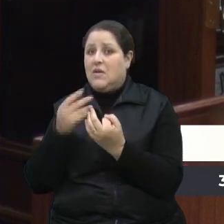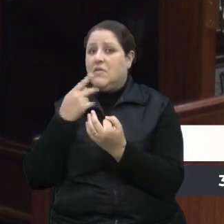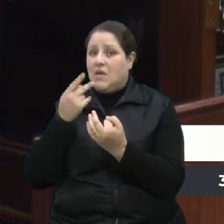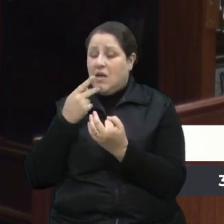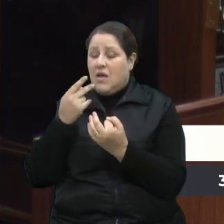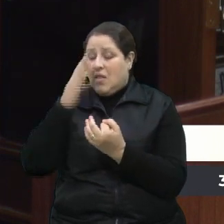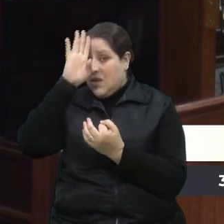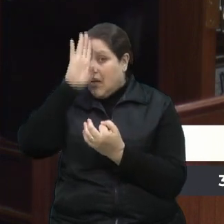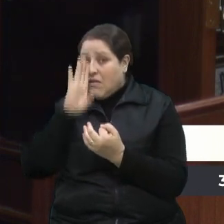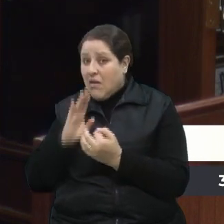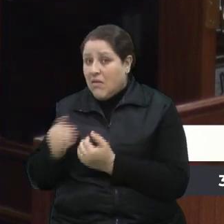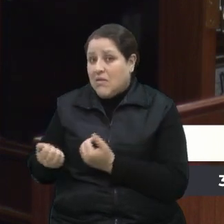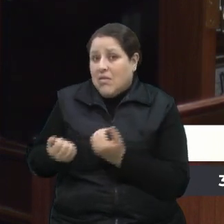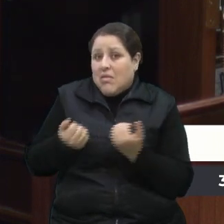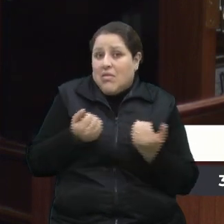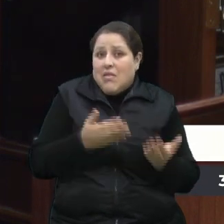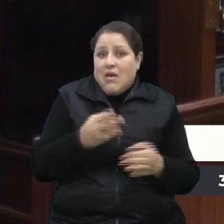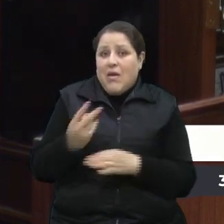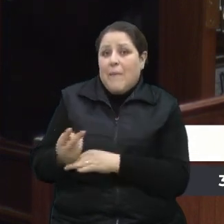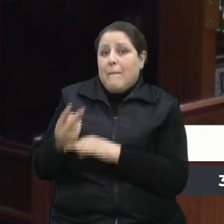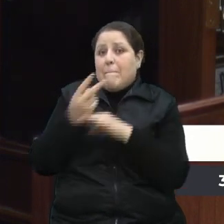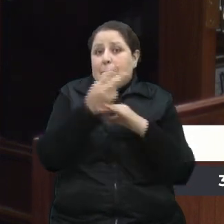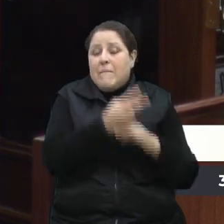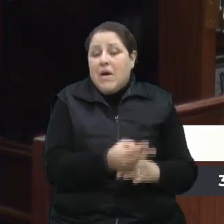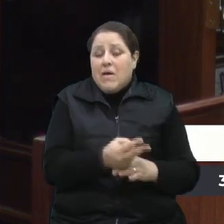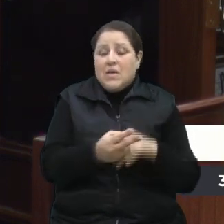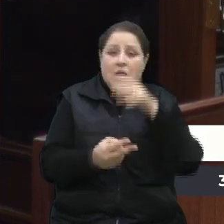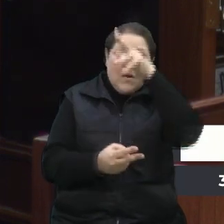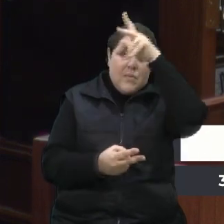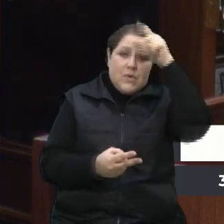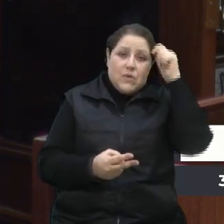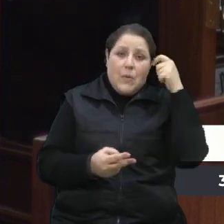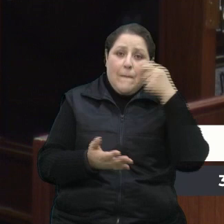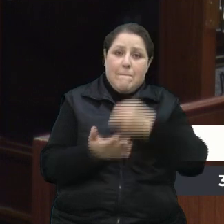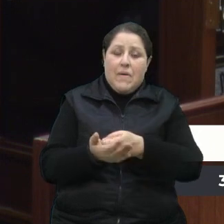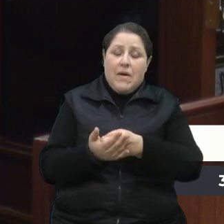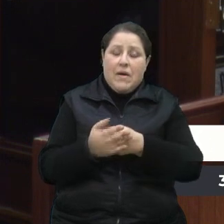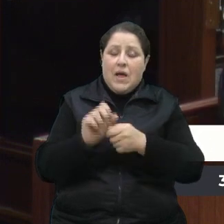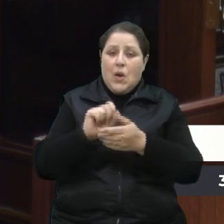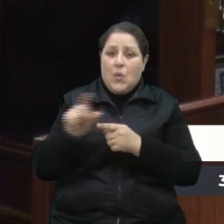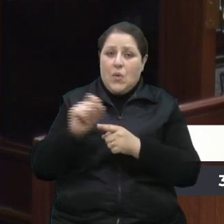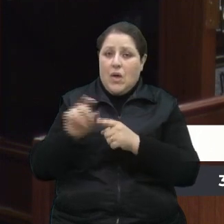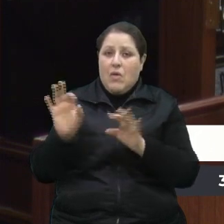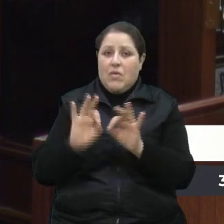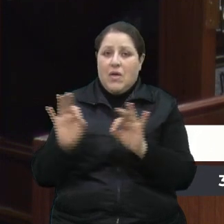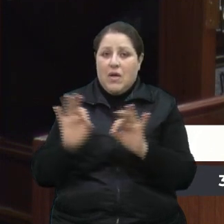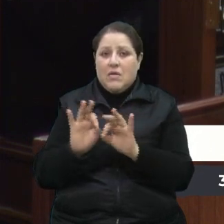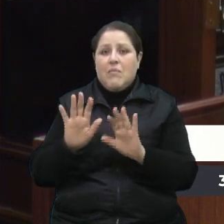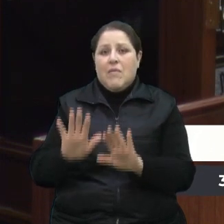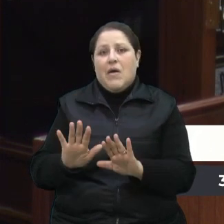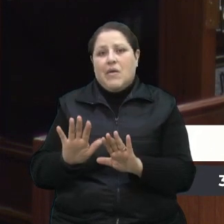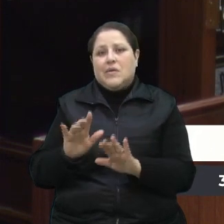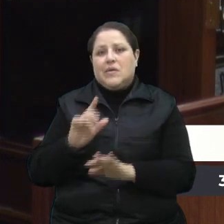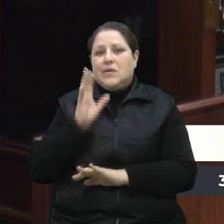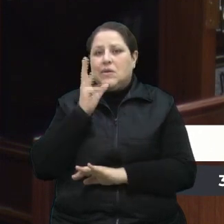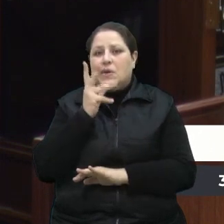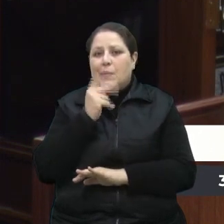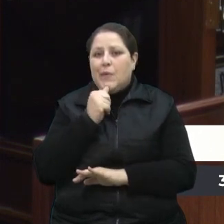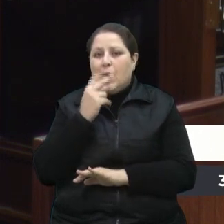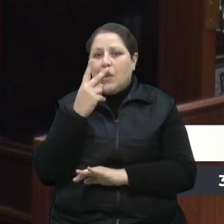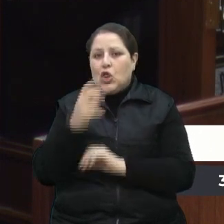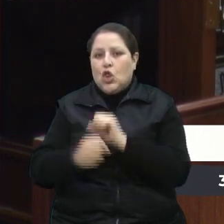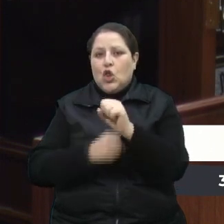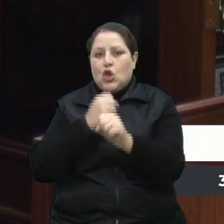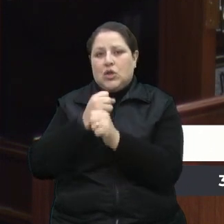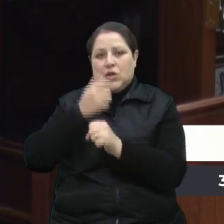de graça sem o município tem que pagar aluguel e nada e mesmo assim demora dois anos para se chegar